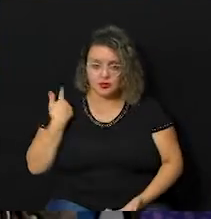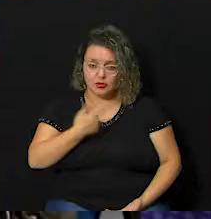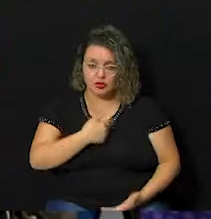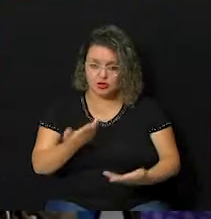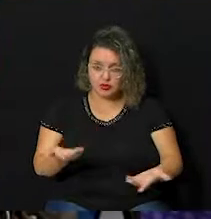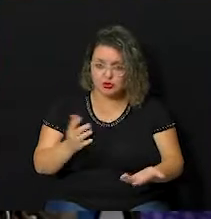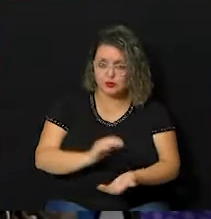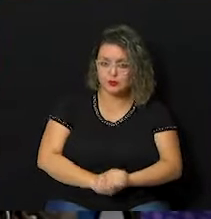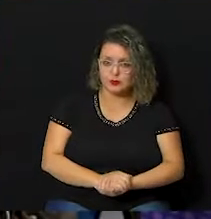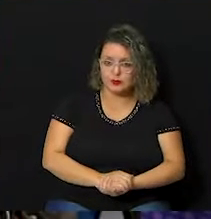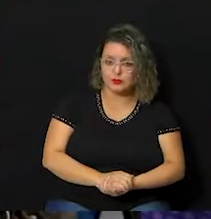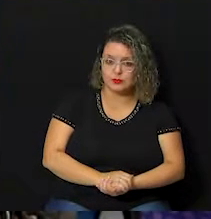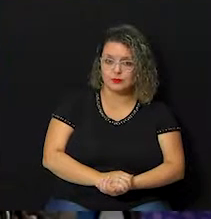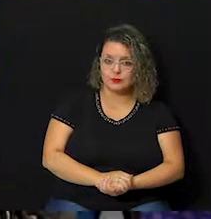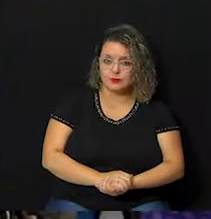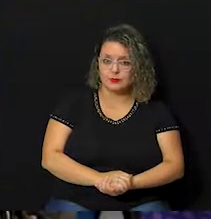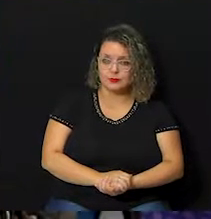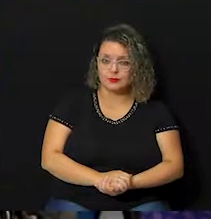compartilhar?